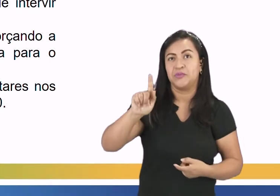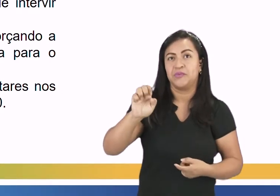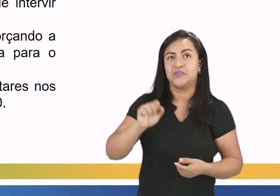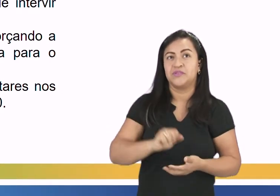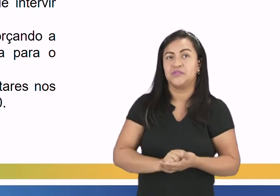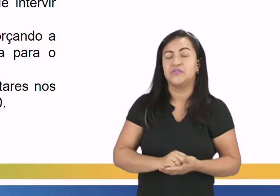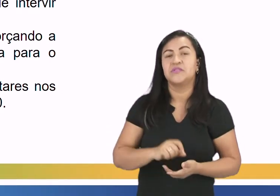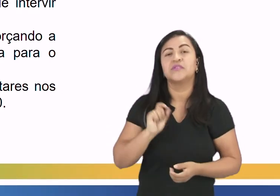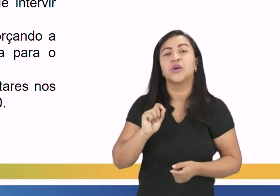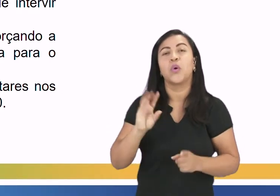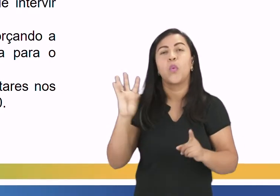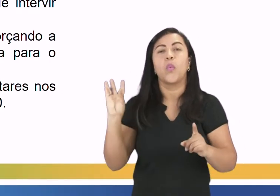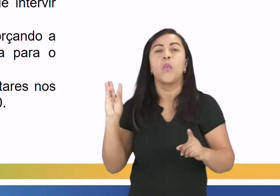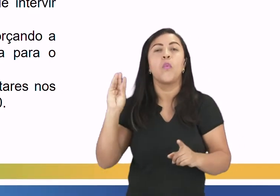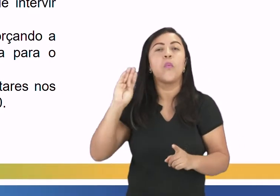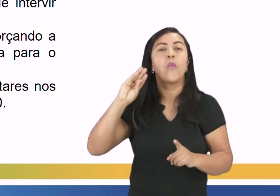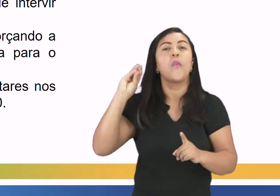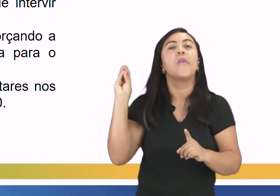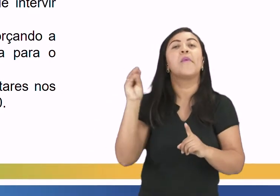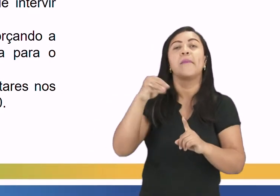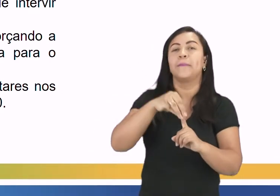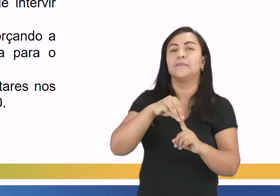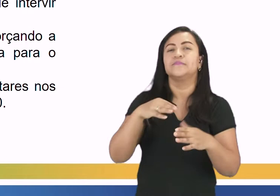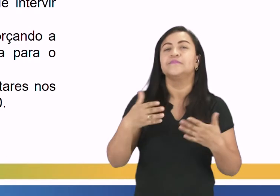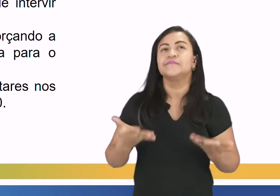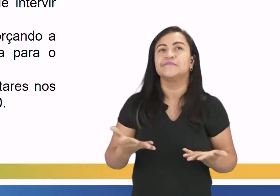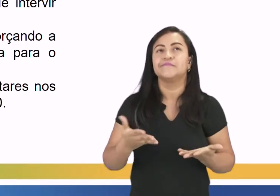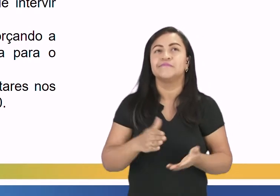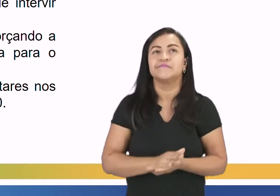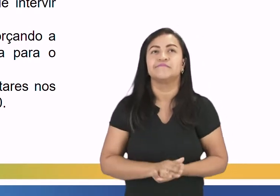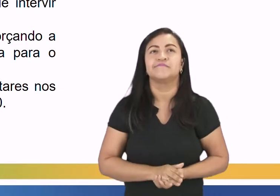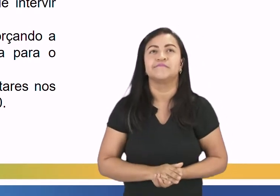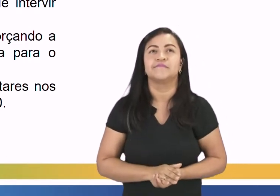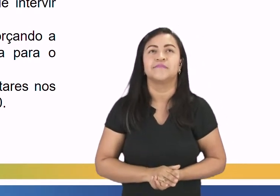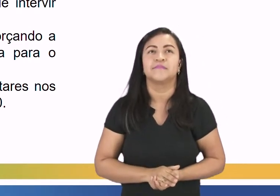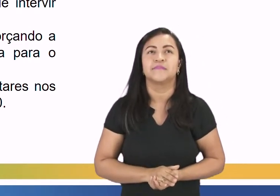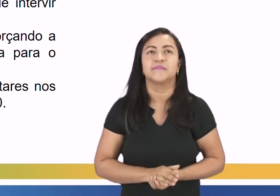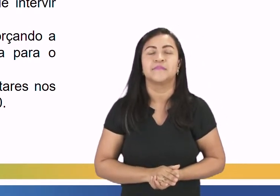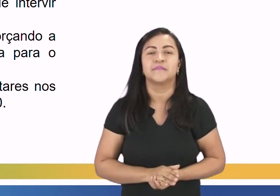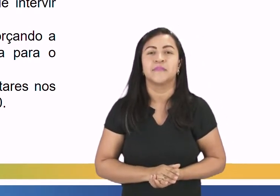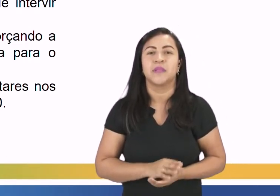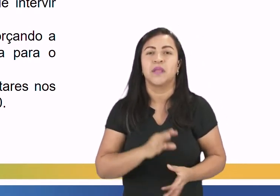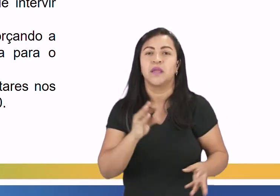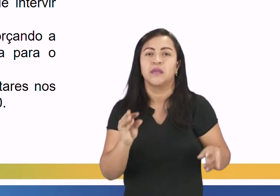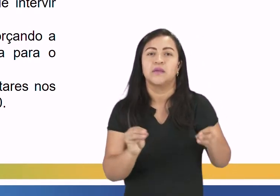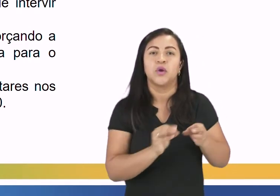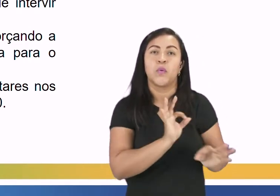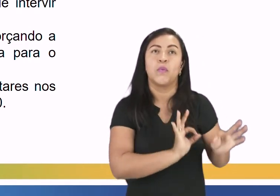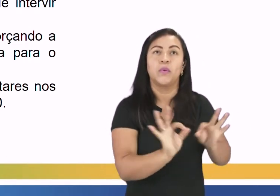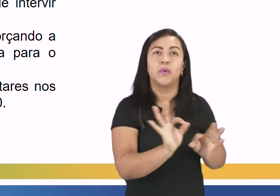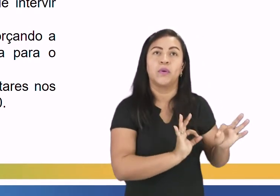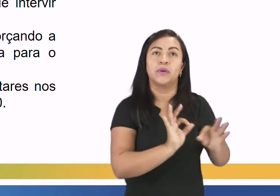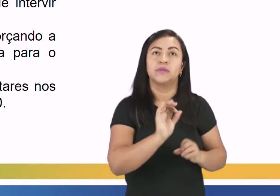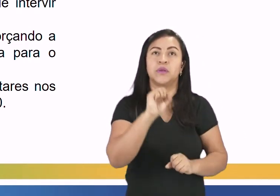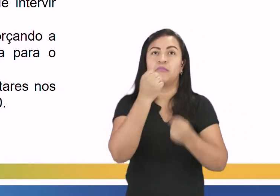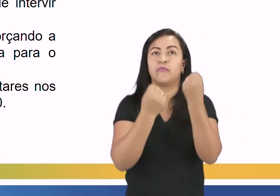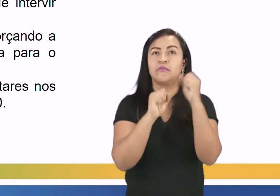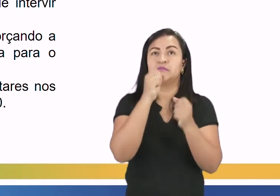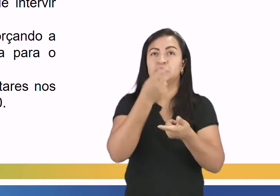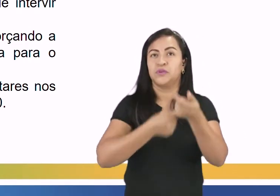objetivo: letra A, montar uma infraestrutura econômica nos